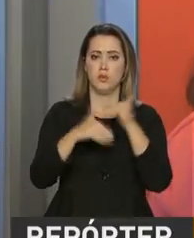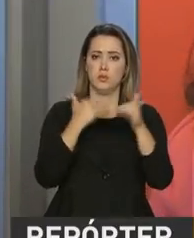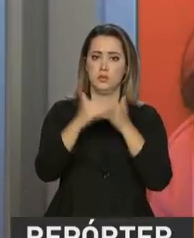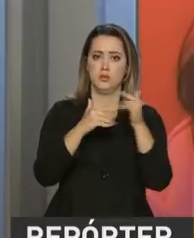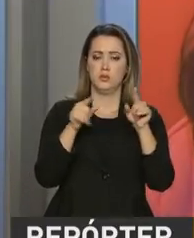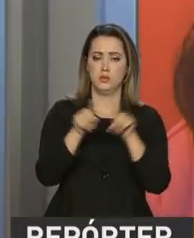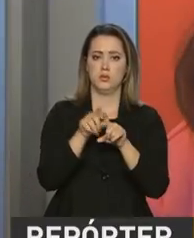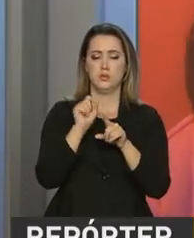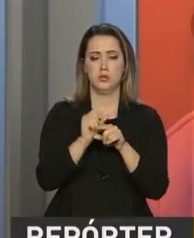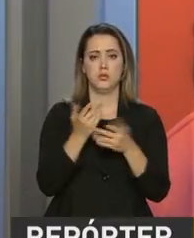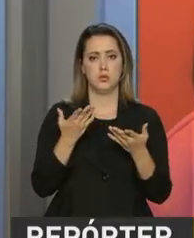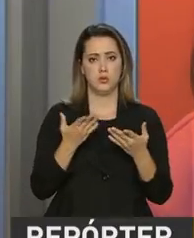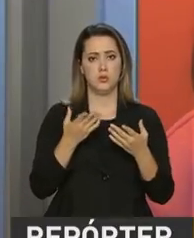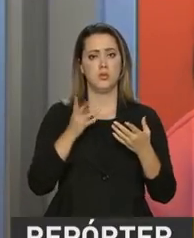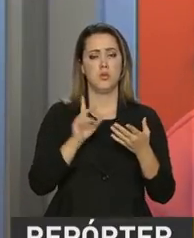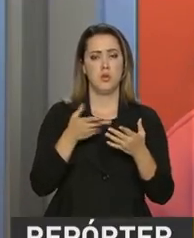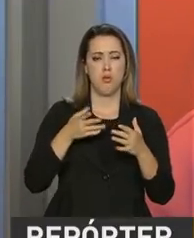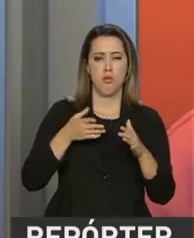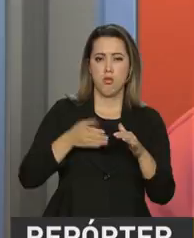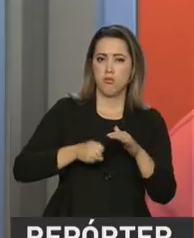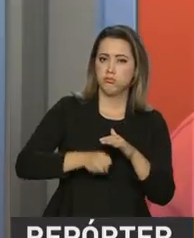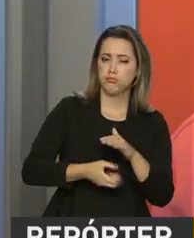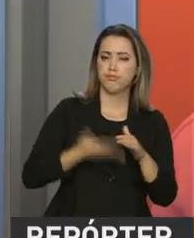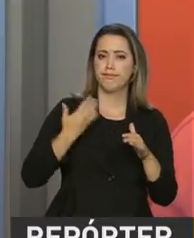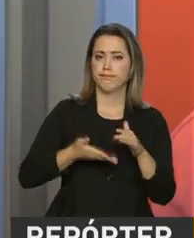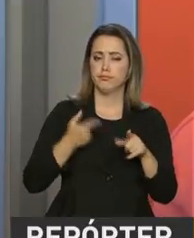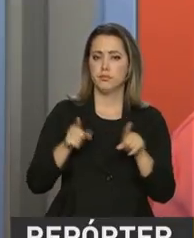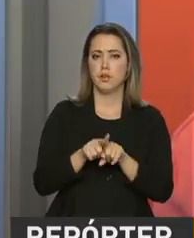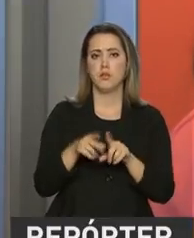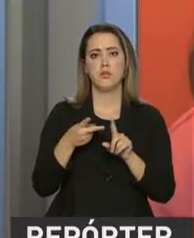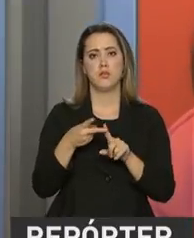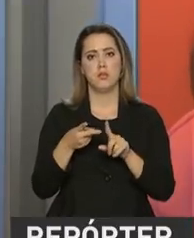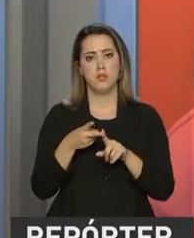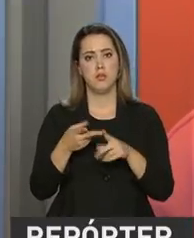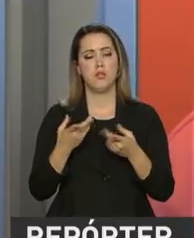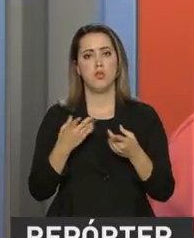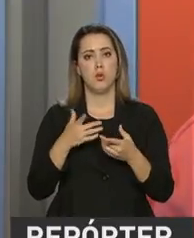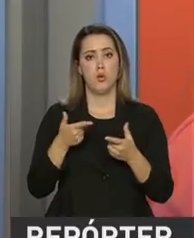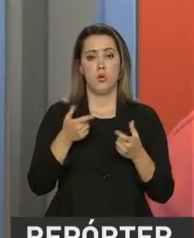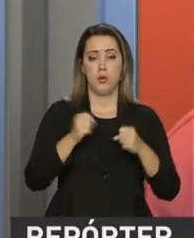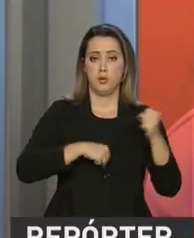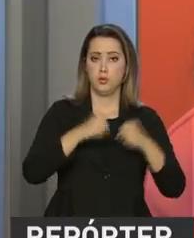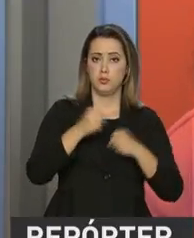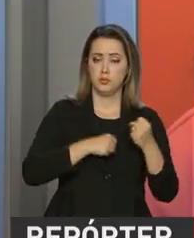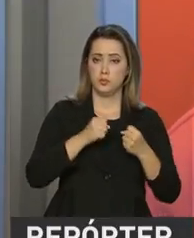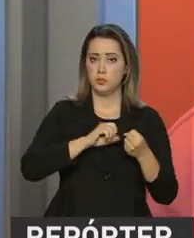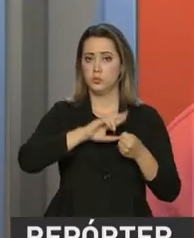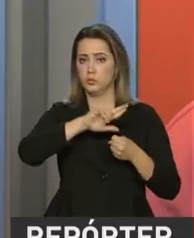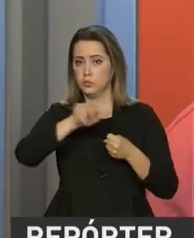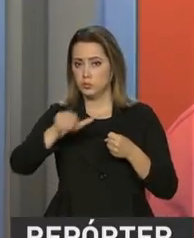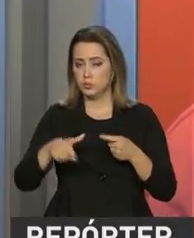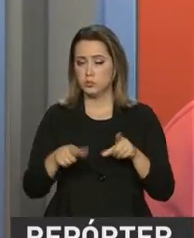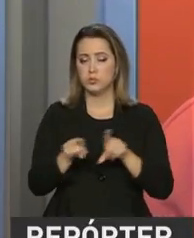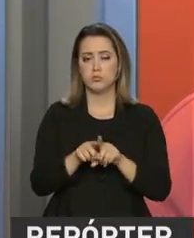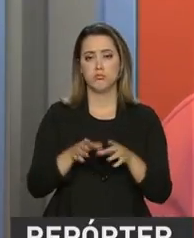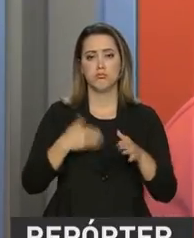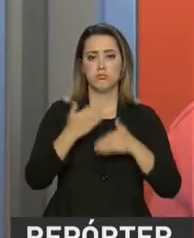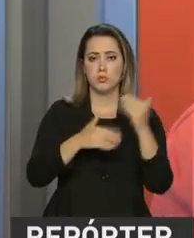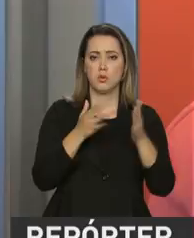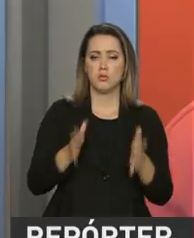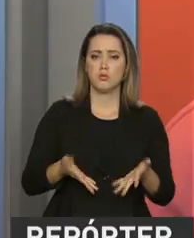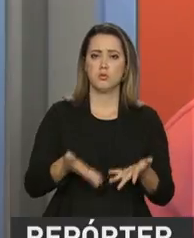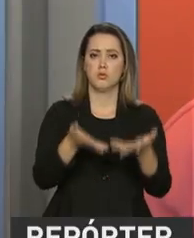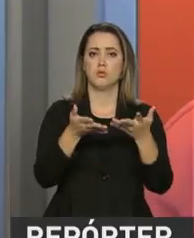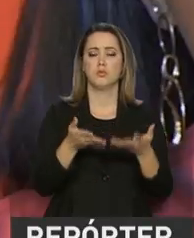da indústria extrativa por exemplo tem impulsionado o setor externo tem mostrado alguns sinais positivos no ano tudo isso que falam sempre